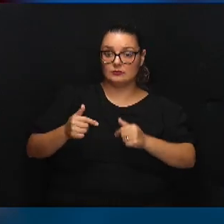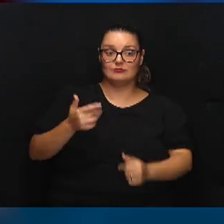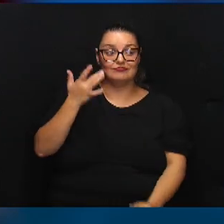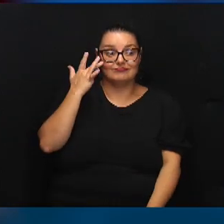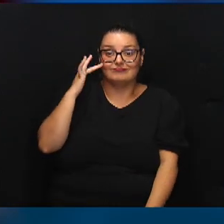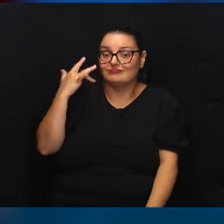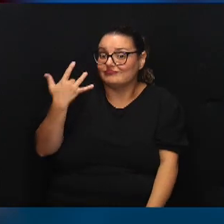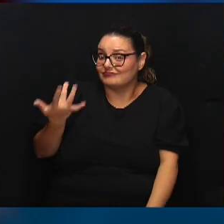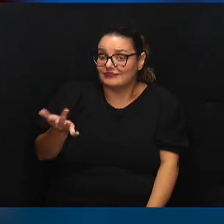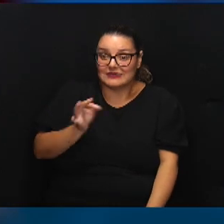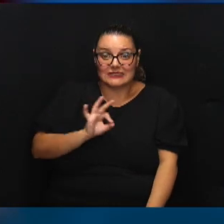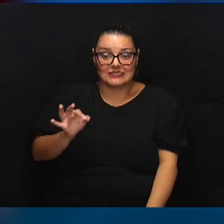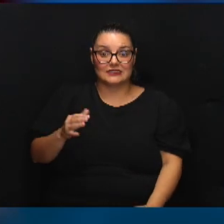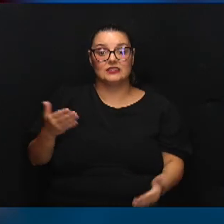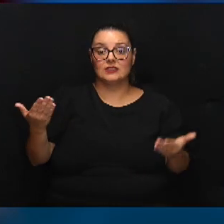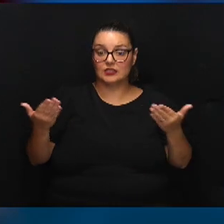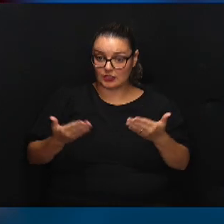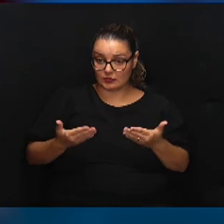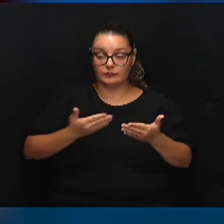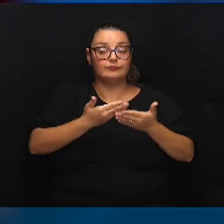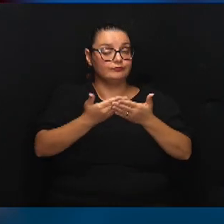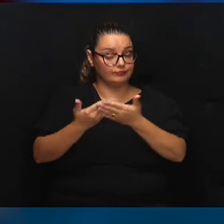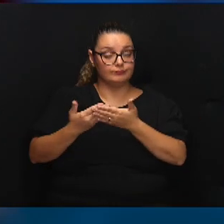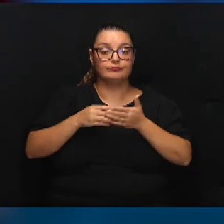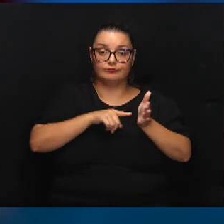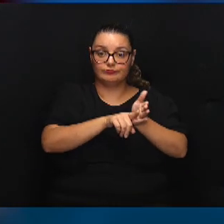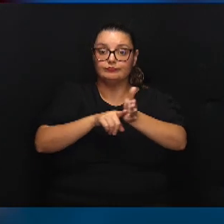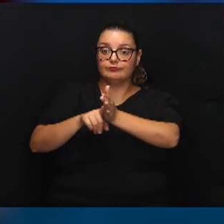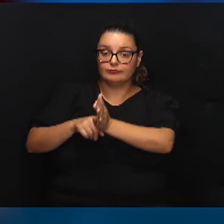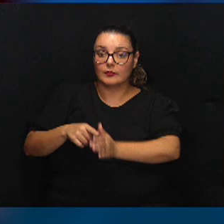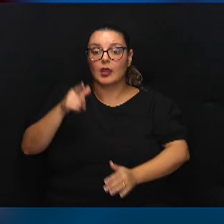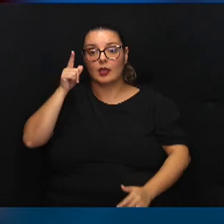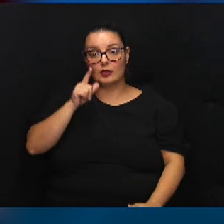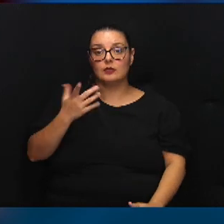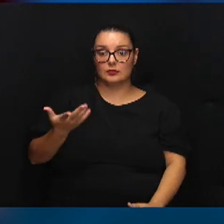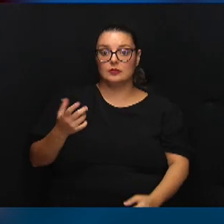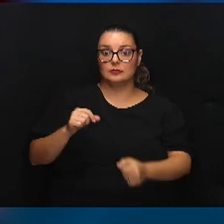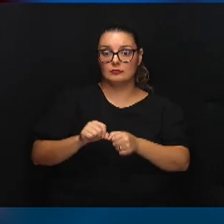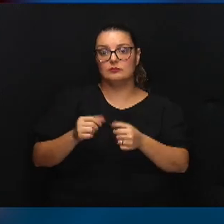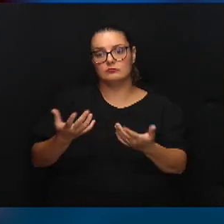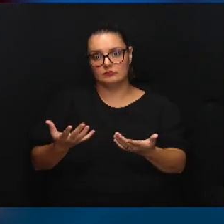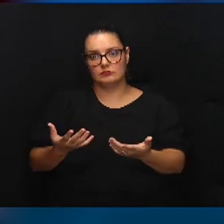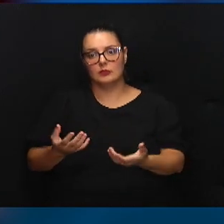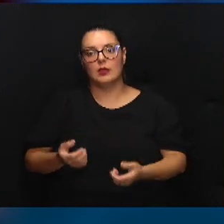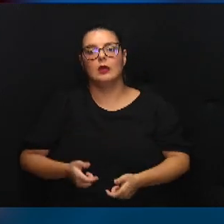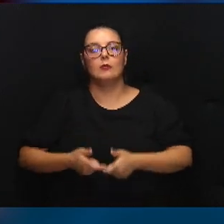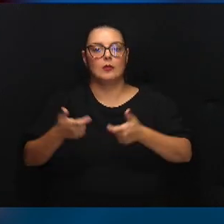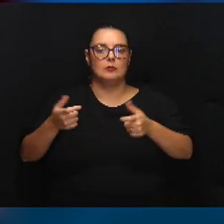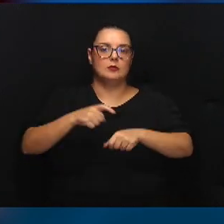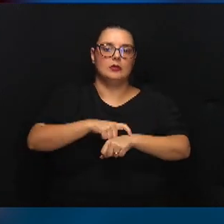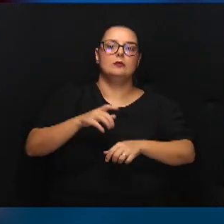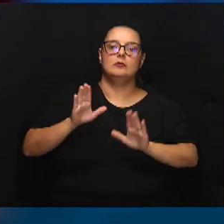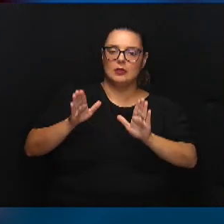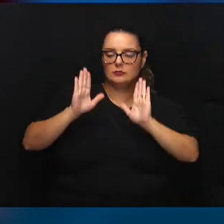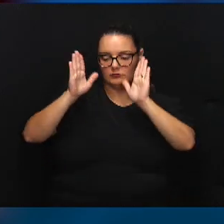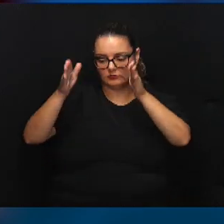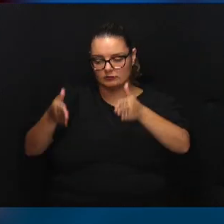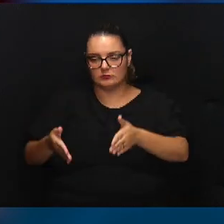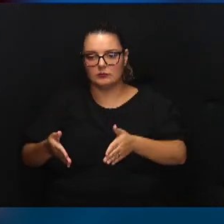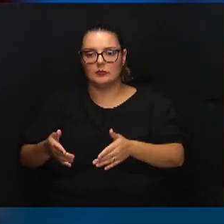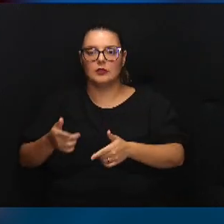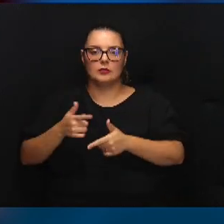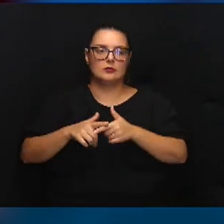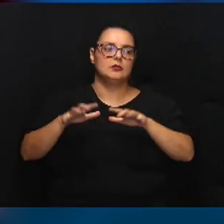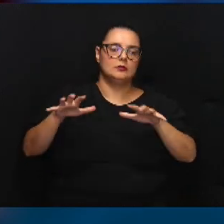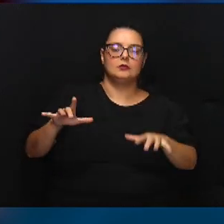ideia antes. E agora, estudei bastante e aí consegui fazer. Mas boa parte do meu tempo é dedicada a isso. Então, eu tenho que dividir bem.